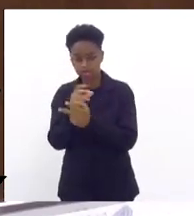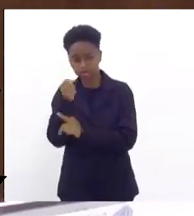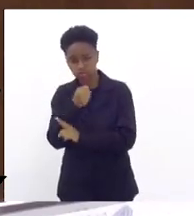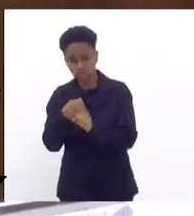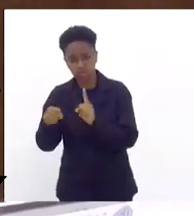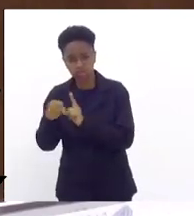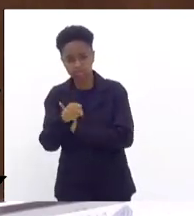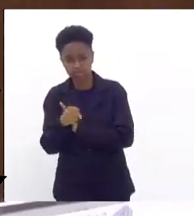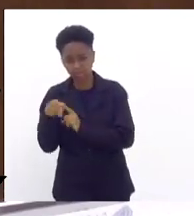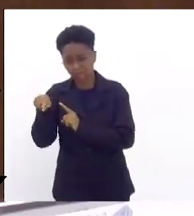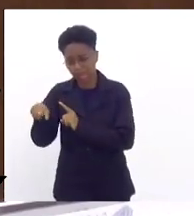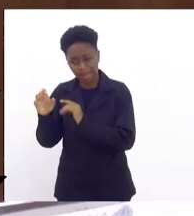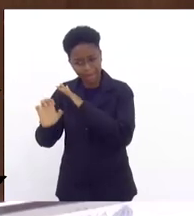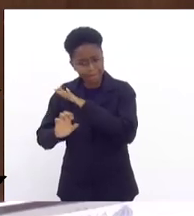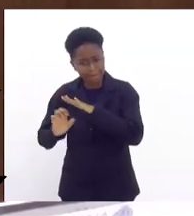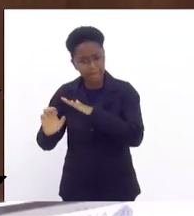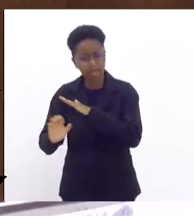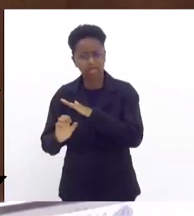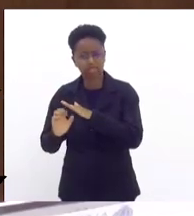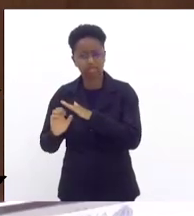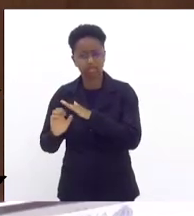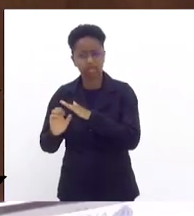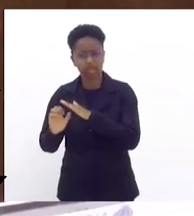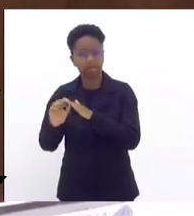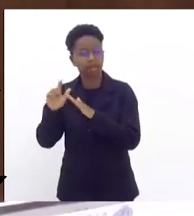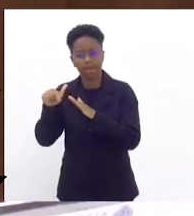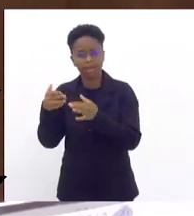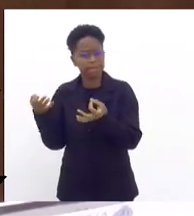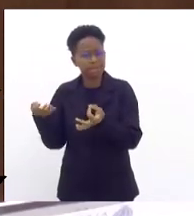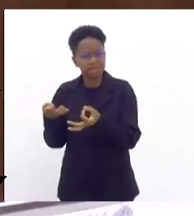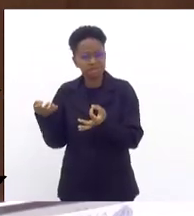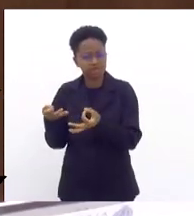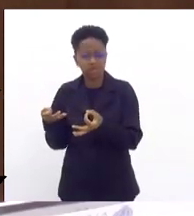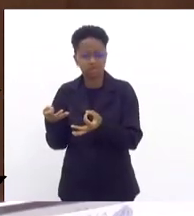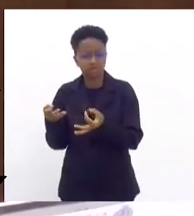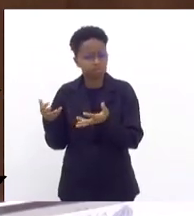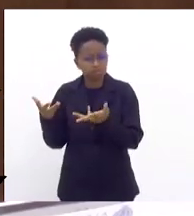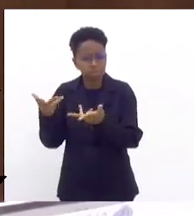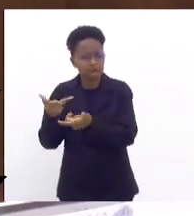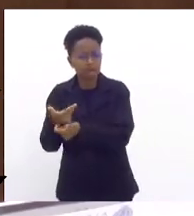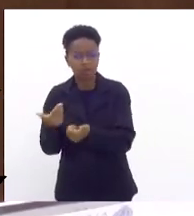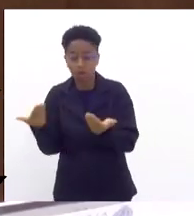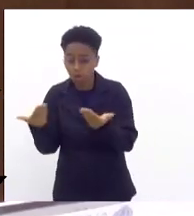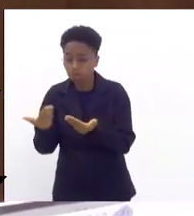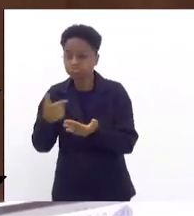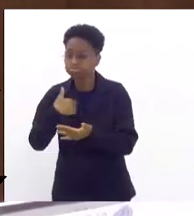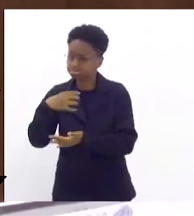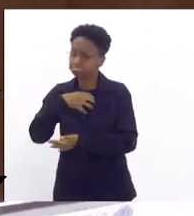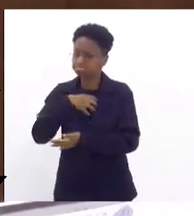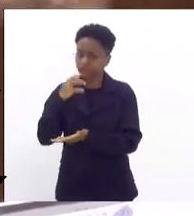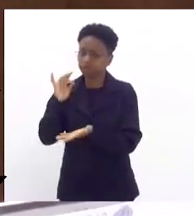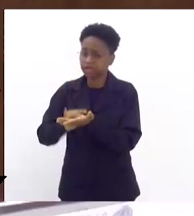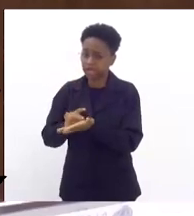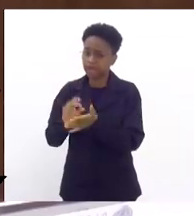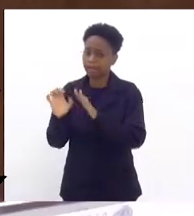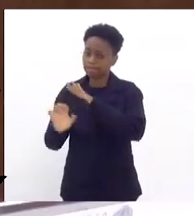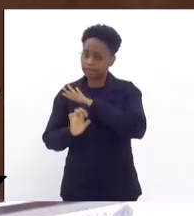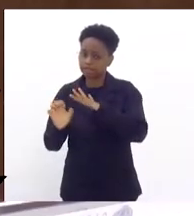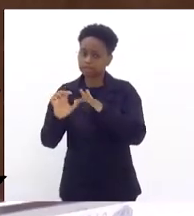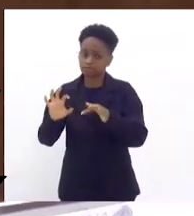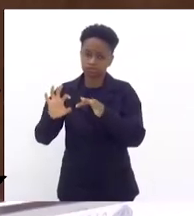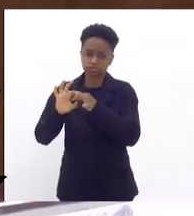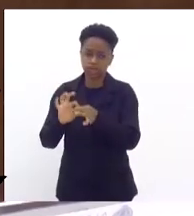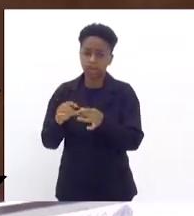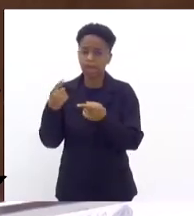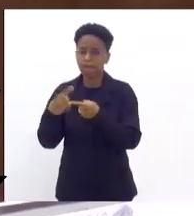social dessa empresa é uma coisa assim, magnífica. Eu hoje eu posso sentir nessa empresa uma parceira, porque